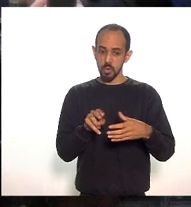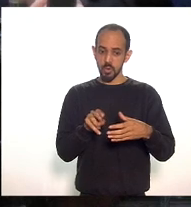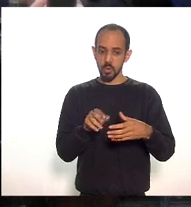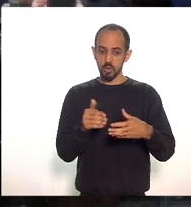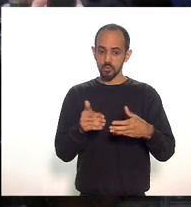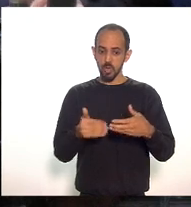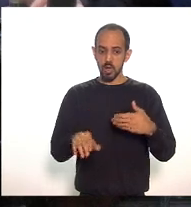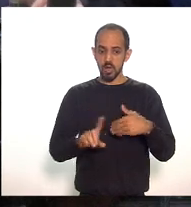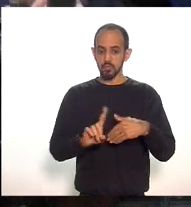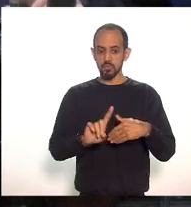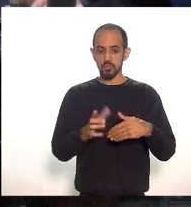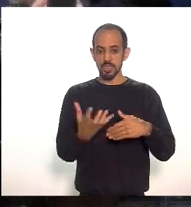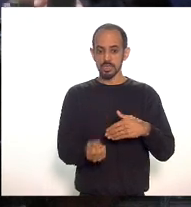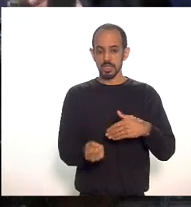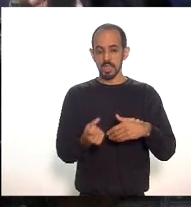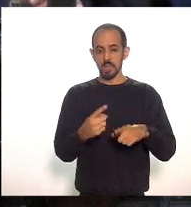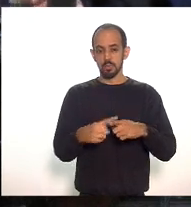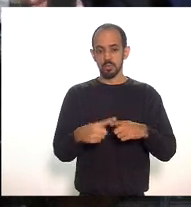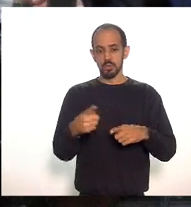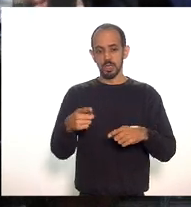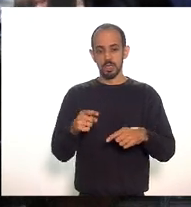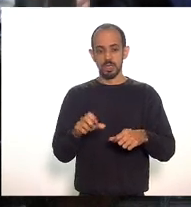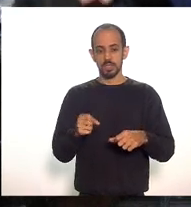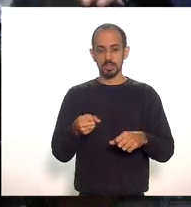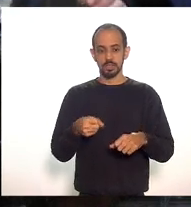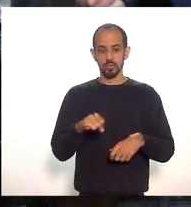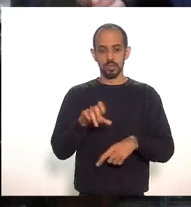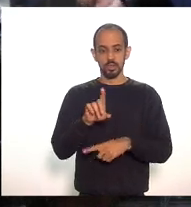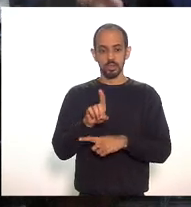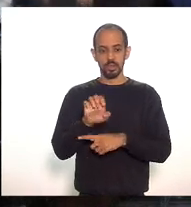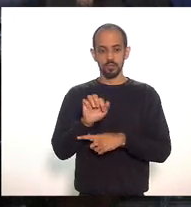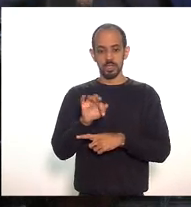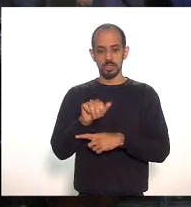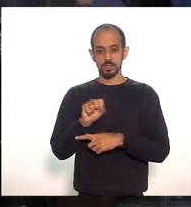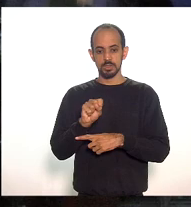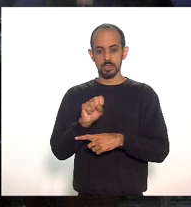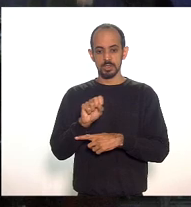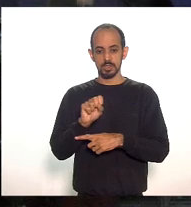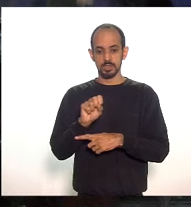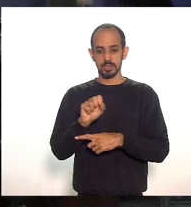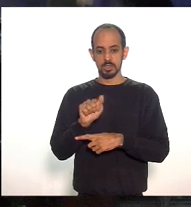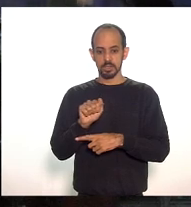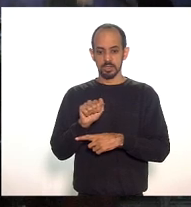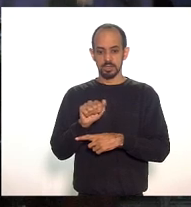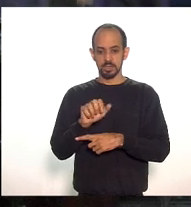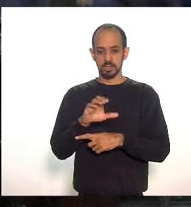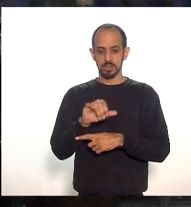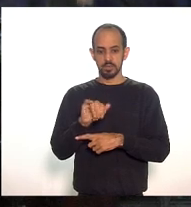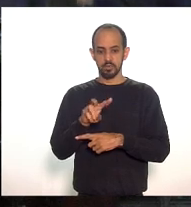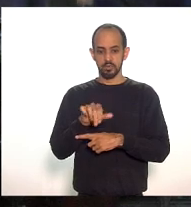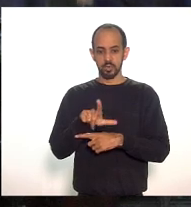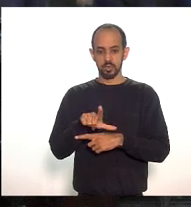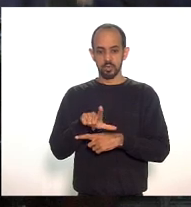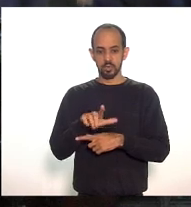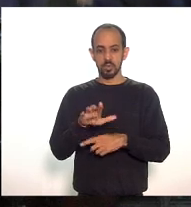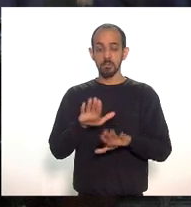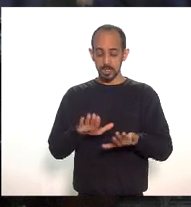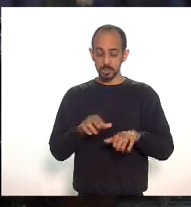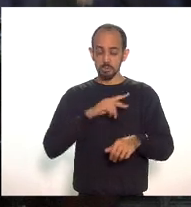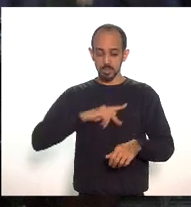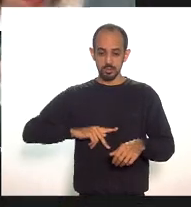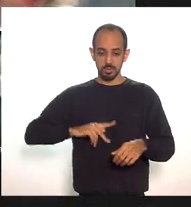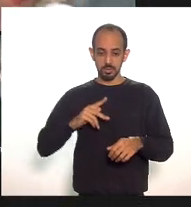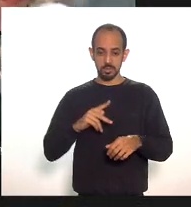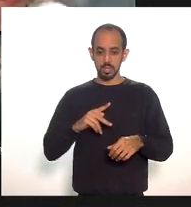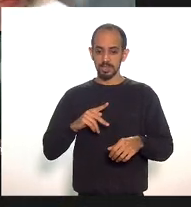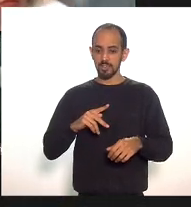pandemia vamos falar Defesa Civil vão falar de assuntos municipais que a pandemia acontece no município mas a presença defere pedido de voz